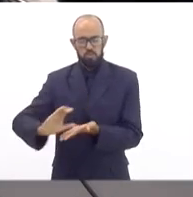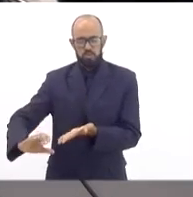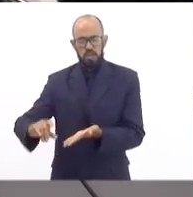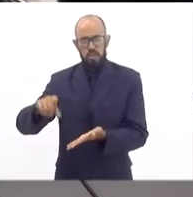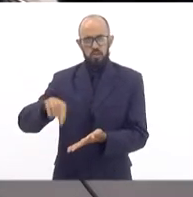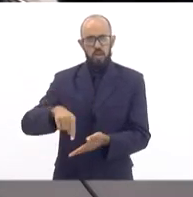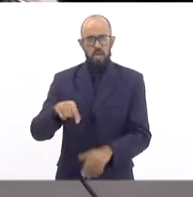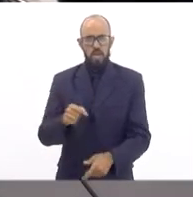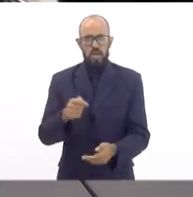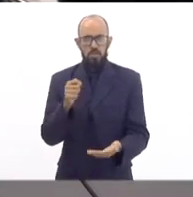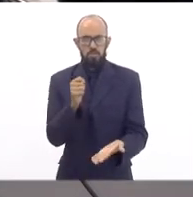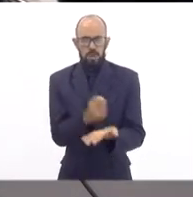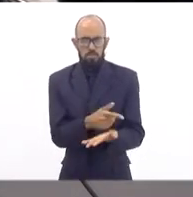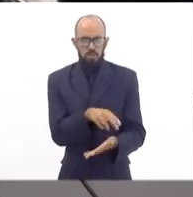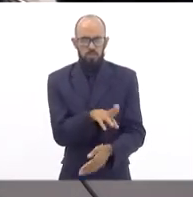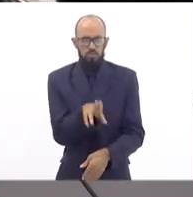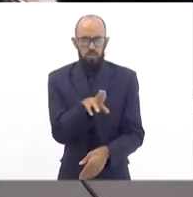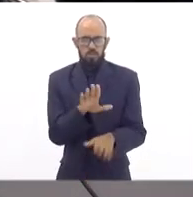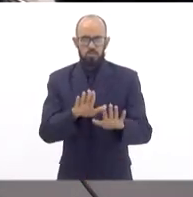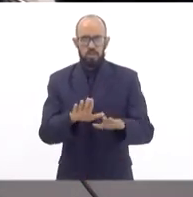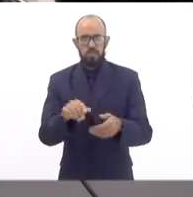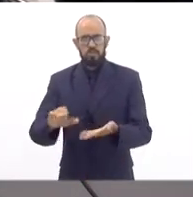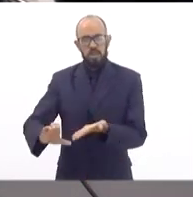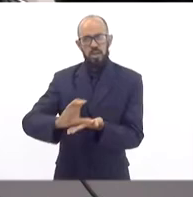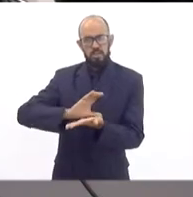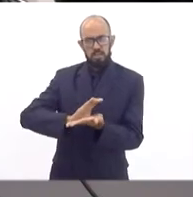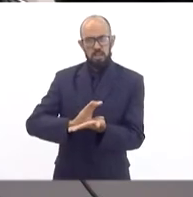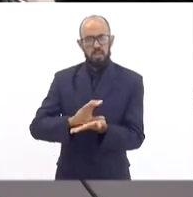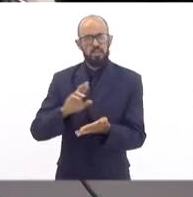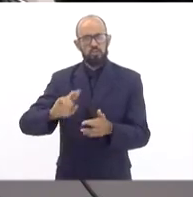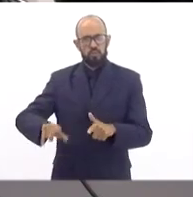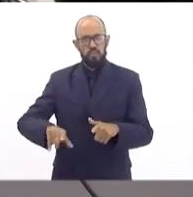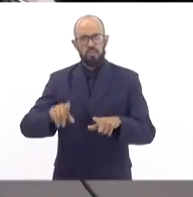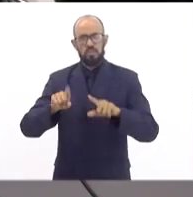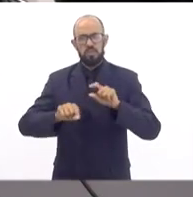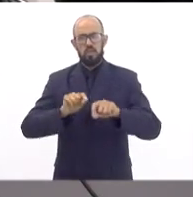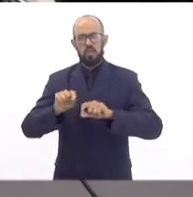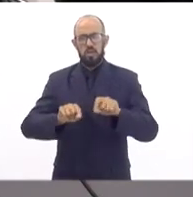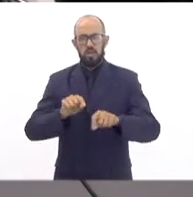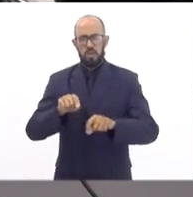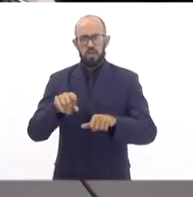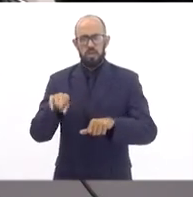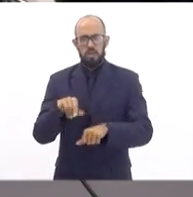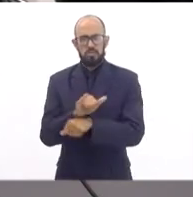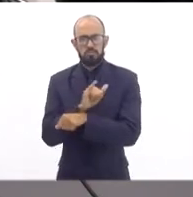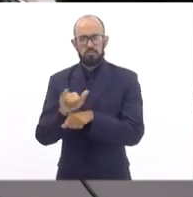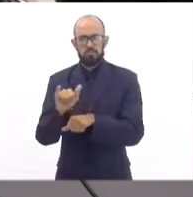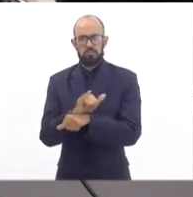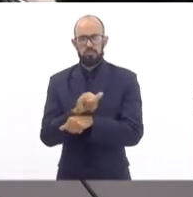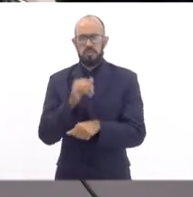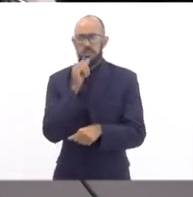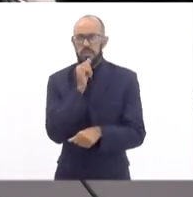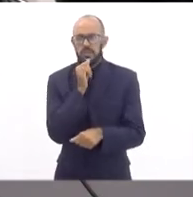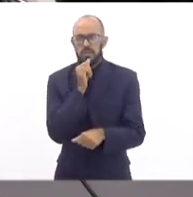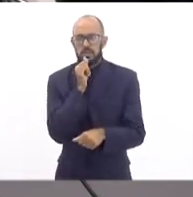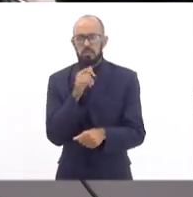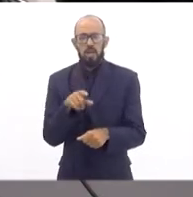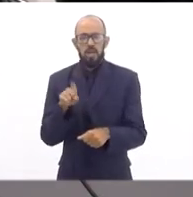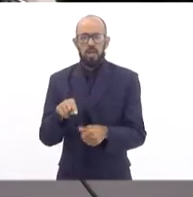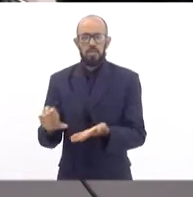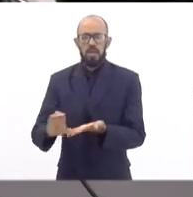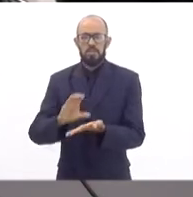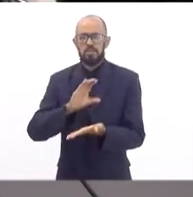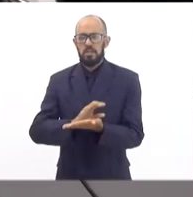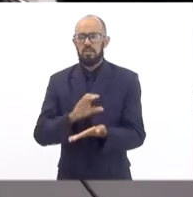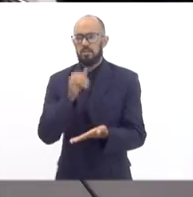tarifário. Pois é. Mas tem receita não tarifária, né? Que são as receitas alternativas acessórias, que é a receita que ele...